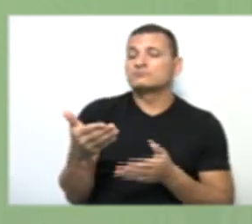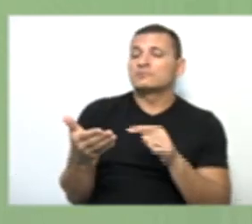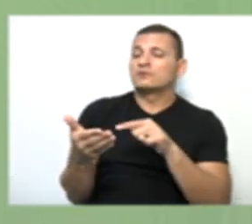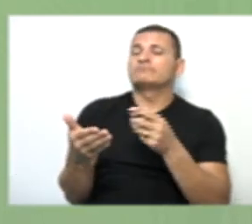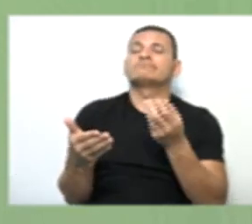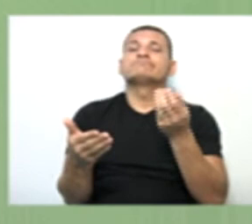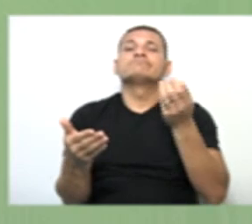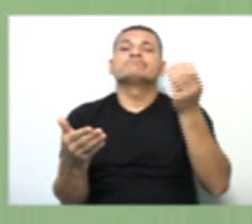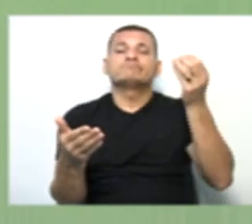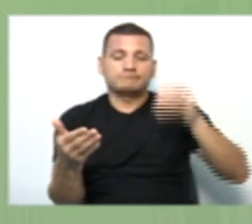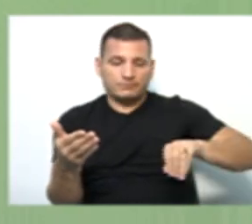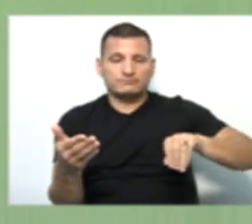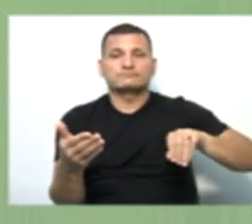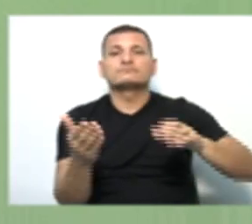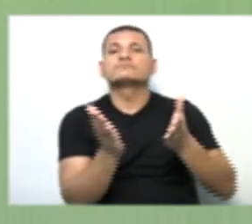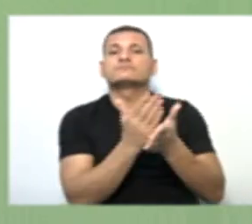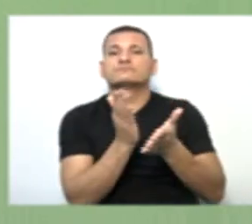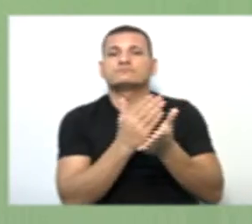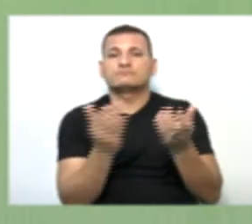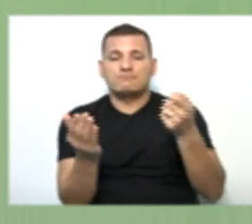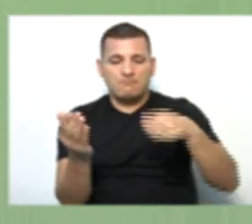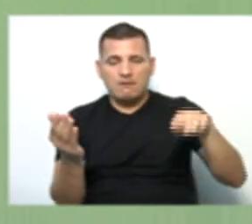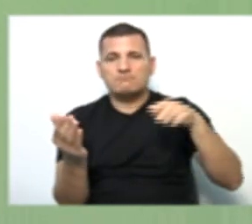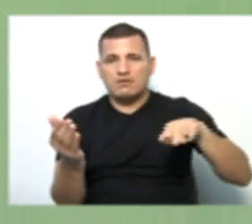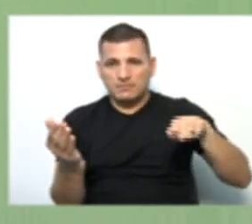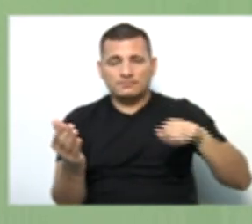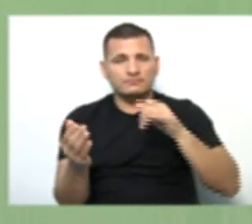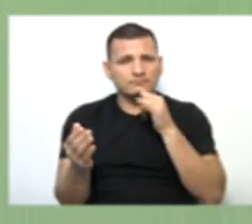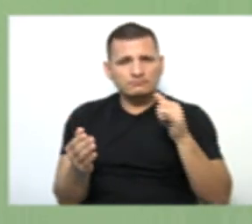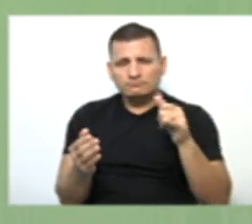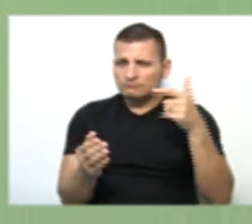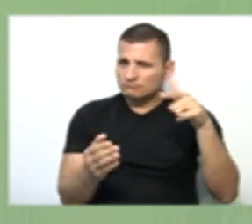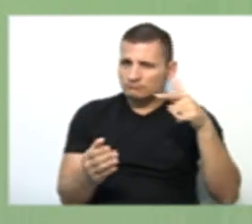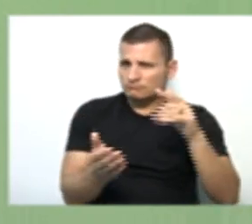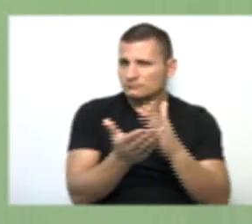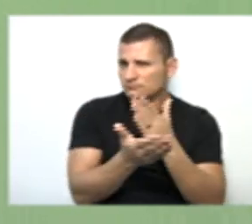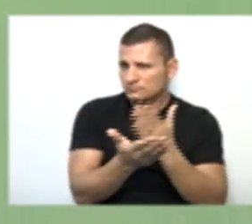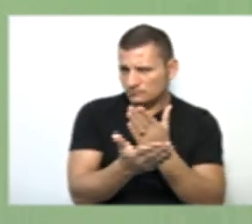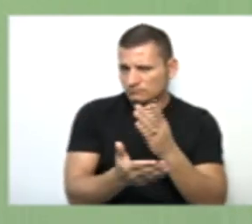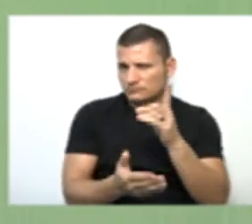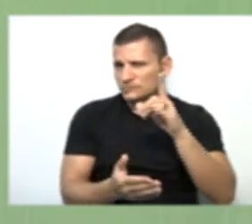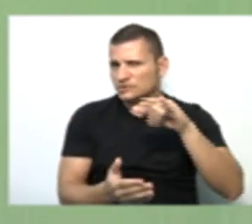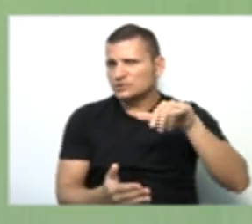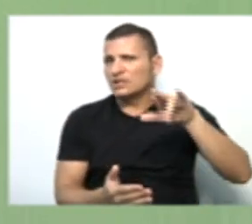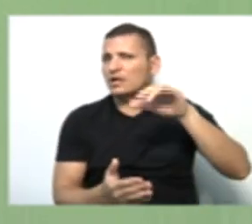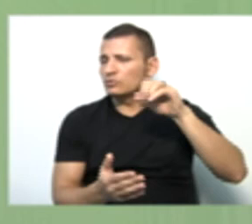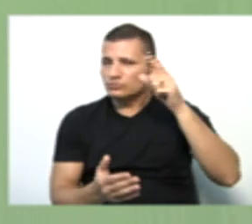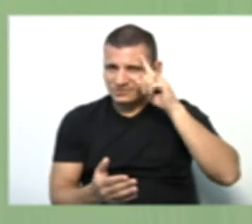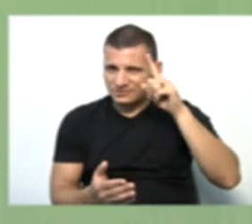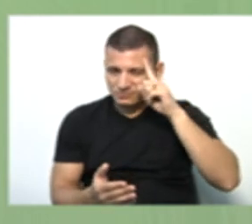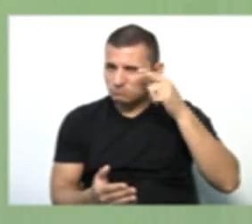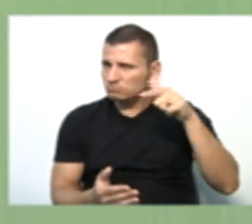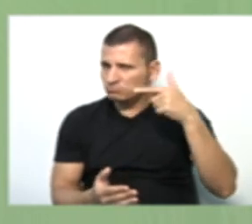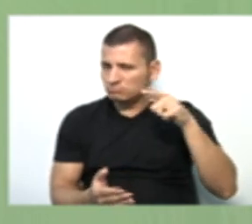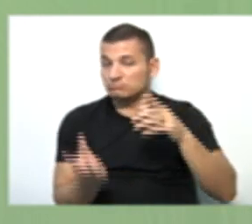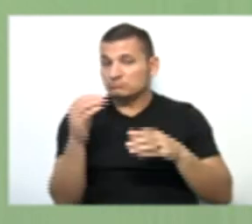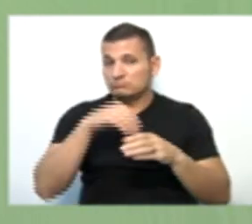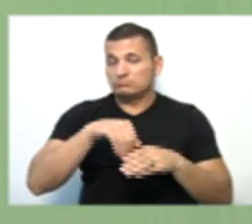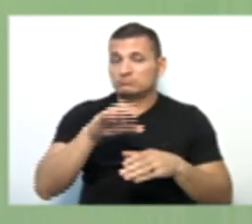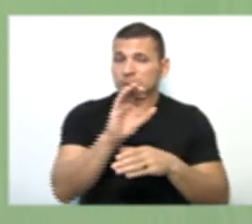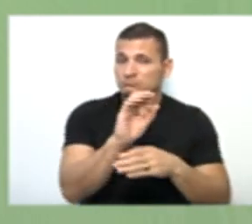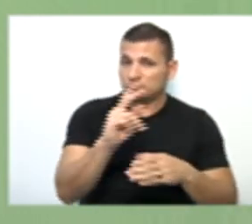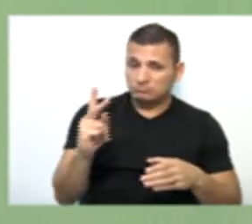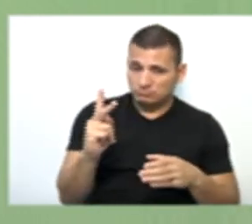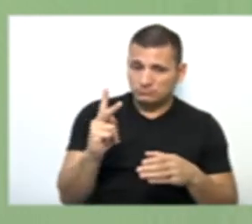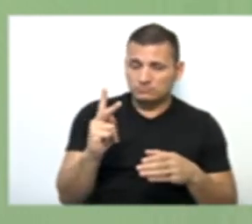livro diário. A inexistência do livro diário para as cooperativas optantes pelo lucro real ou